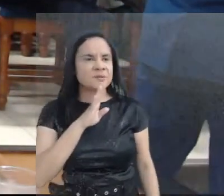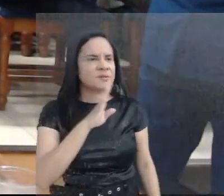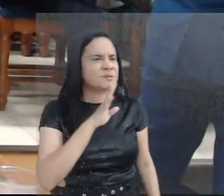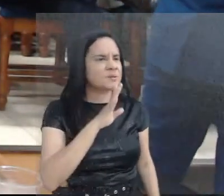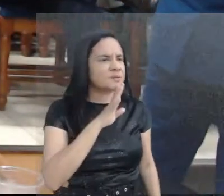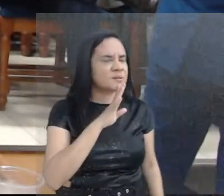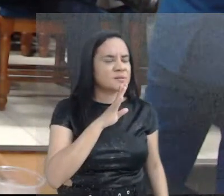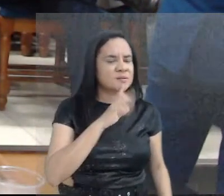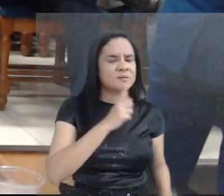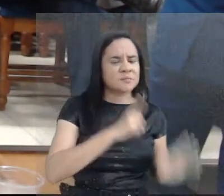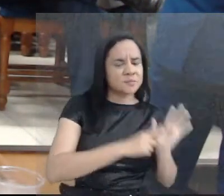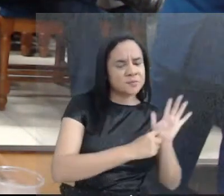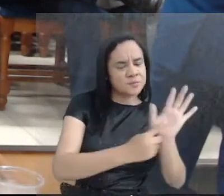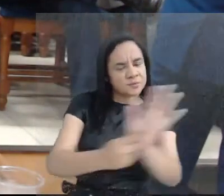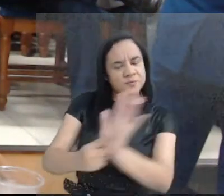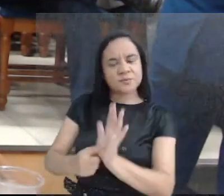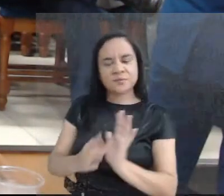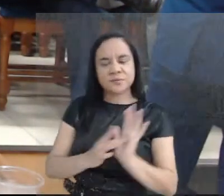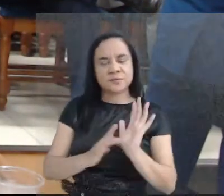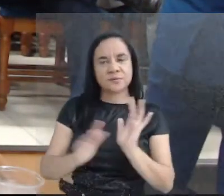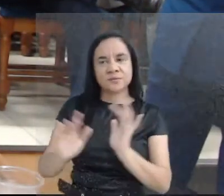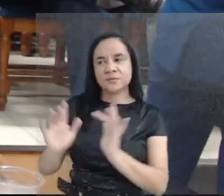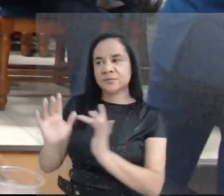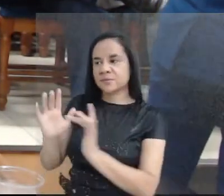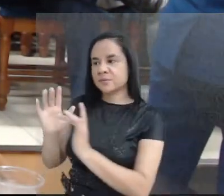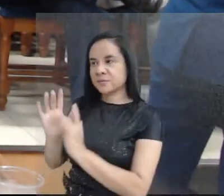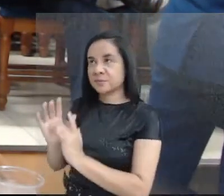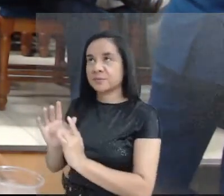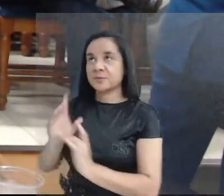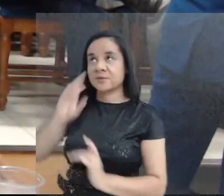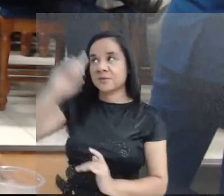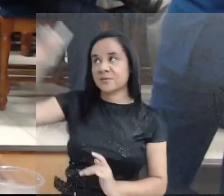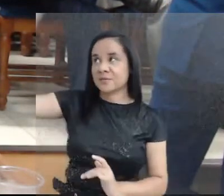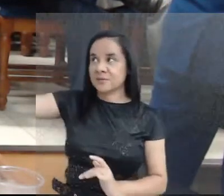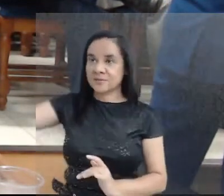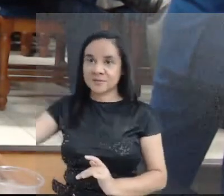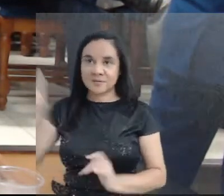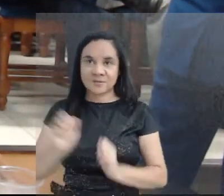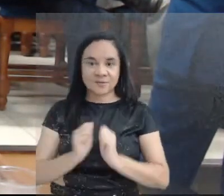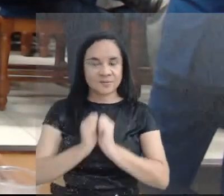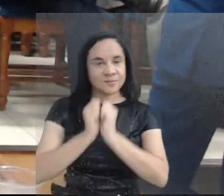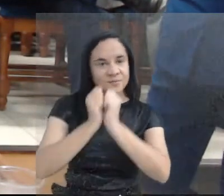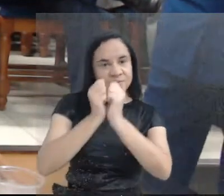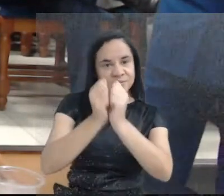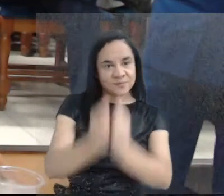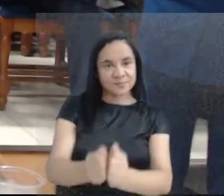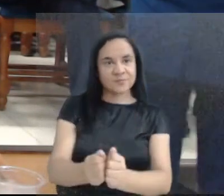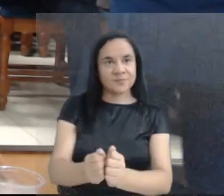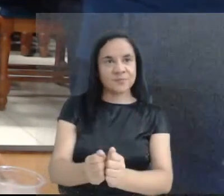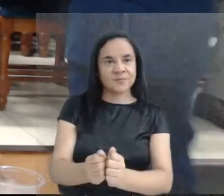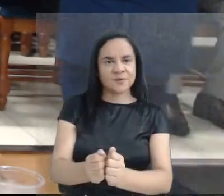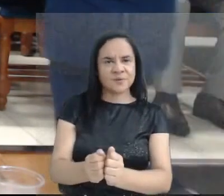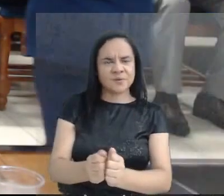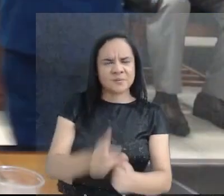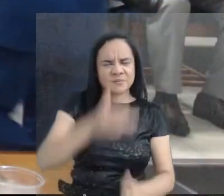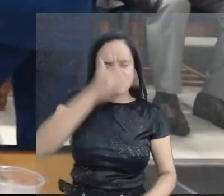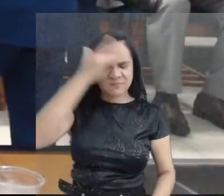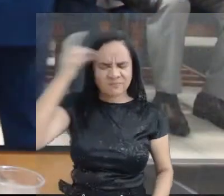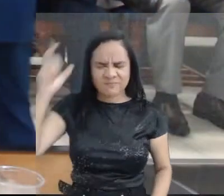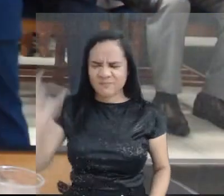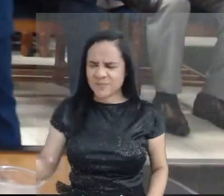Jesus. E a mão do Senhor era com eles, e grande número creu e se converteu ao